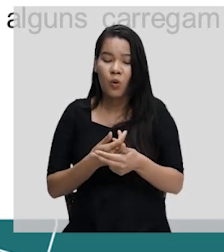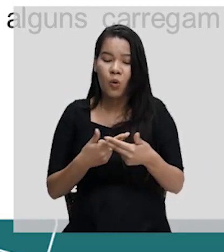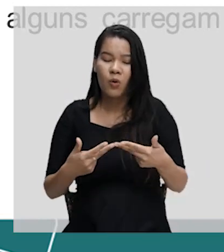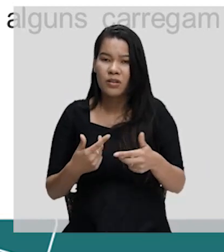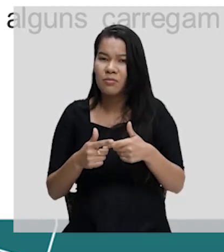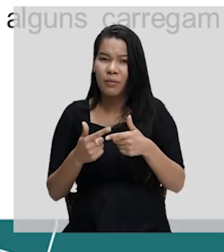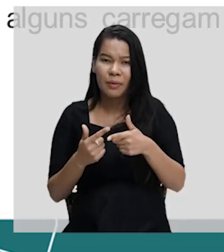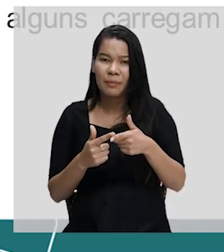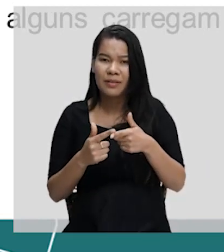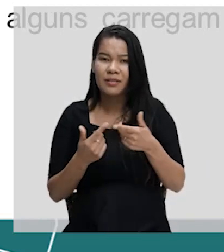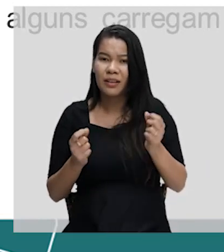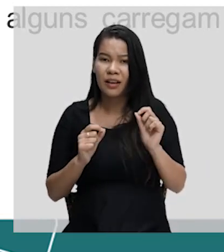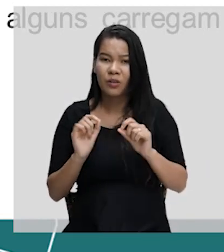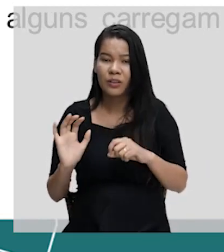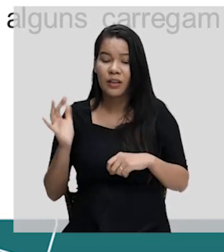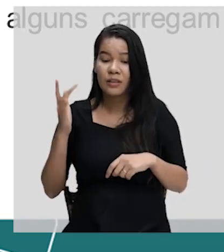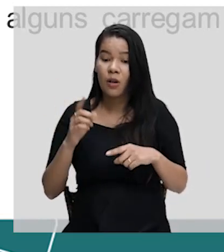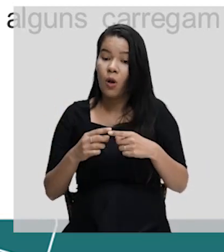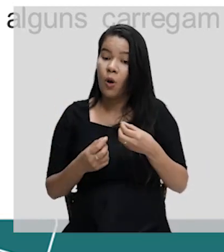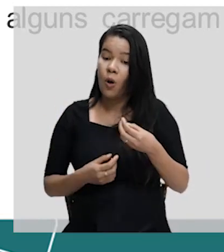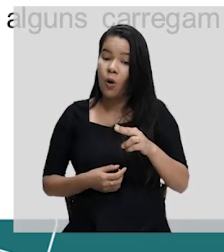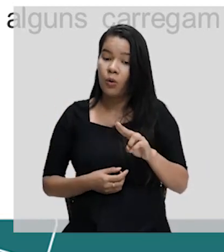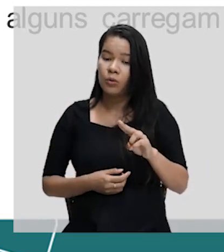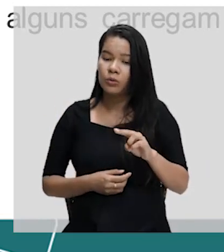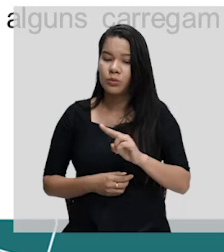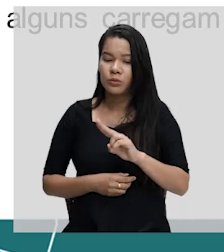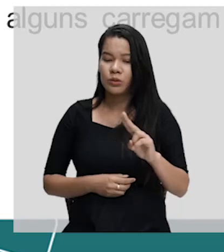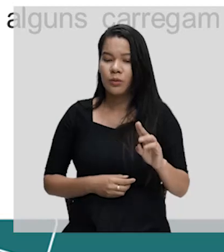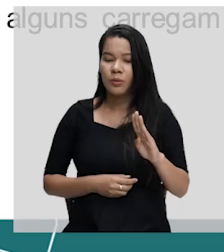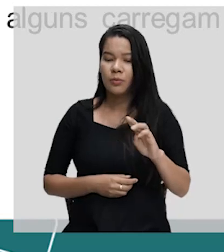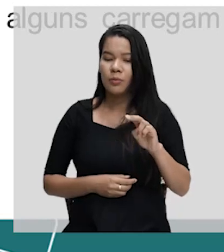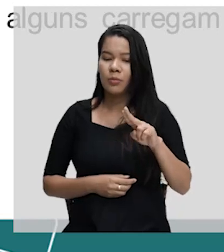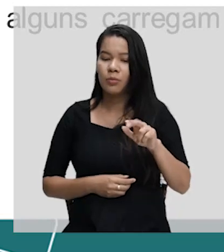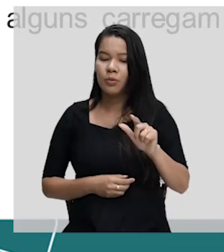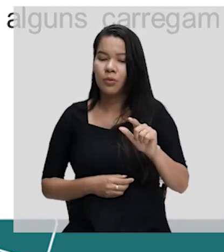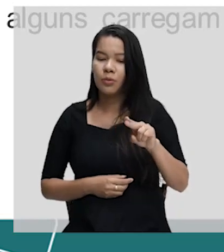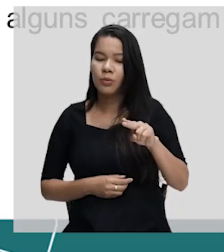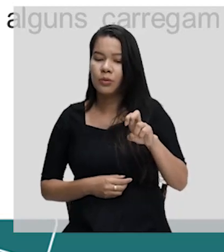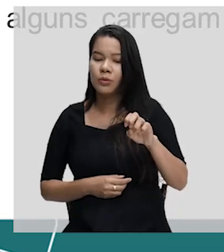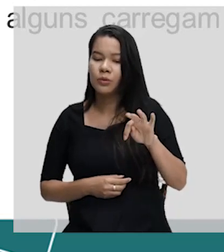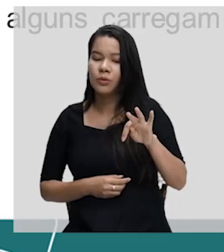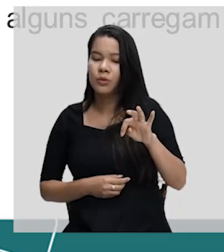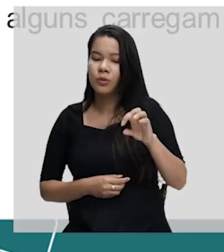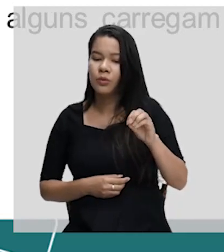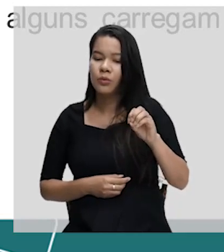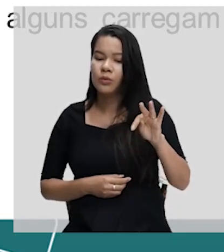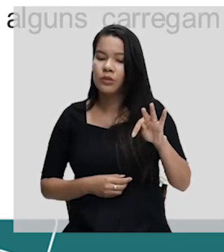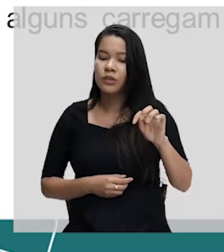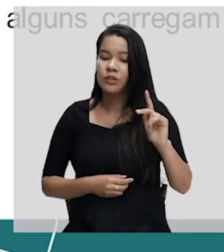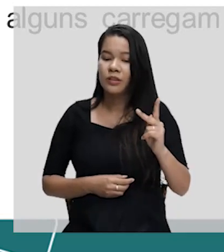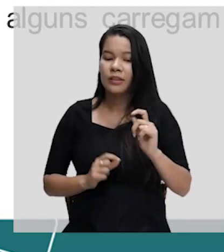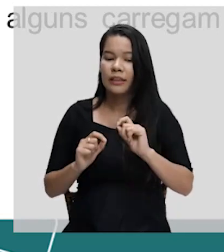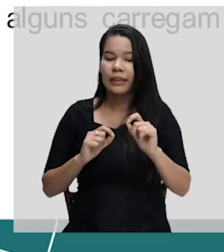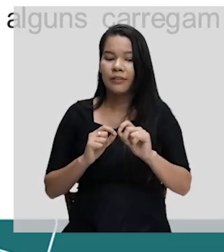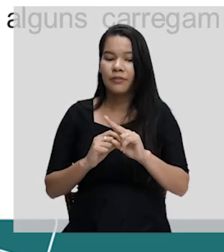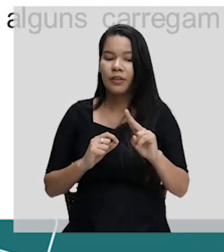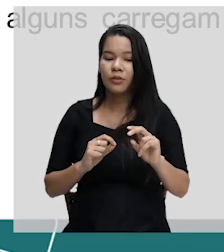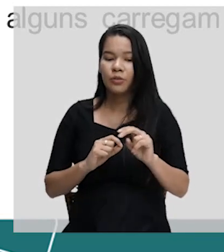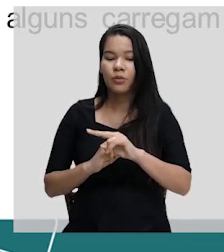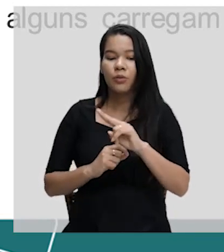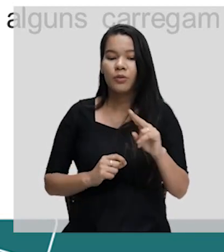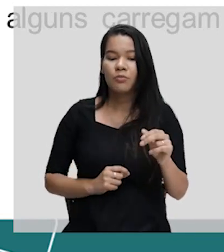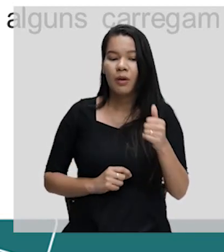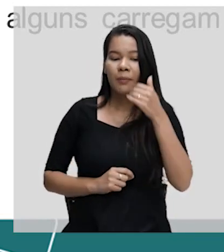dentes esquisitos? A vida no universo digital trouxe o dia a dia das pessoas um novo vocabulário, com termos